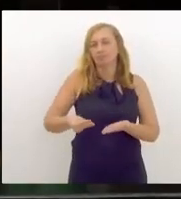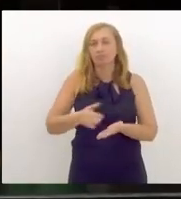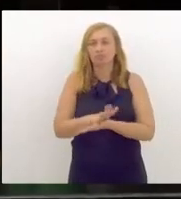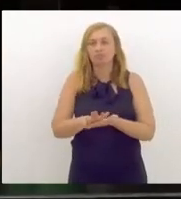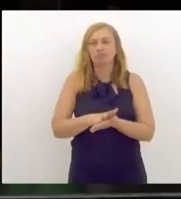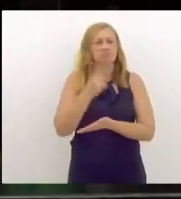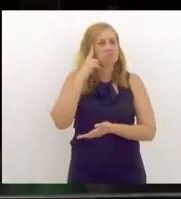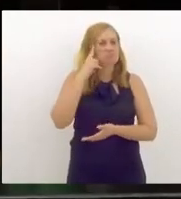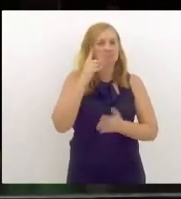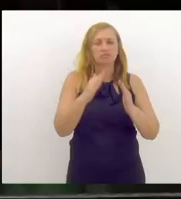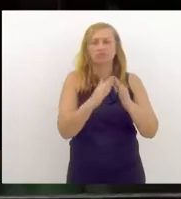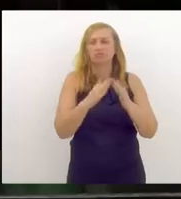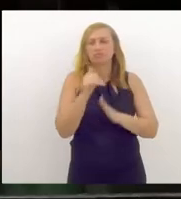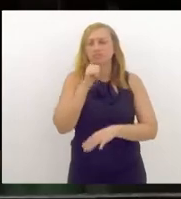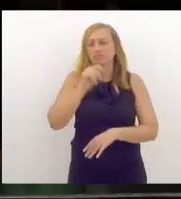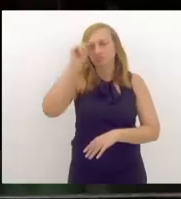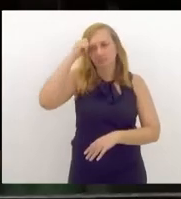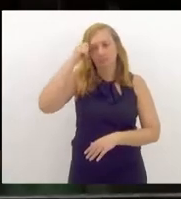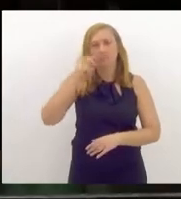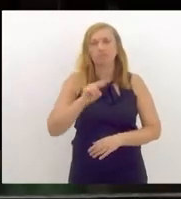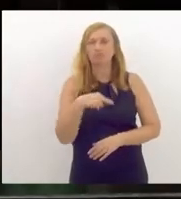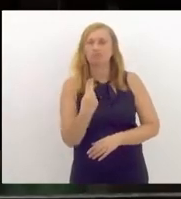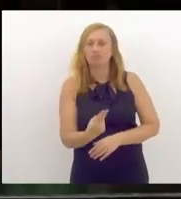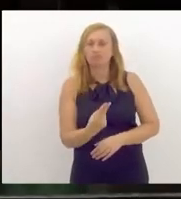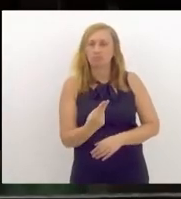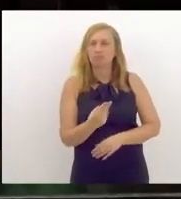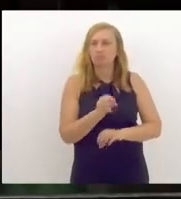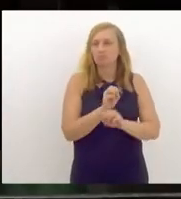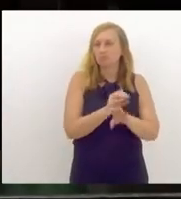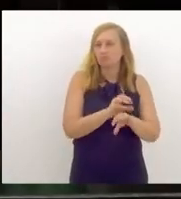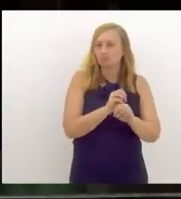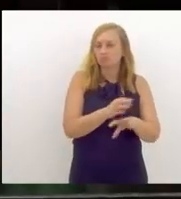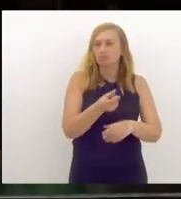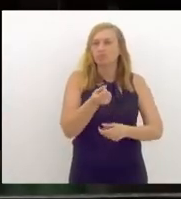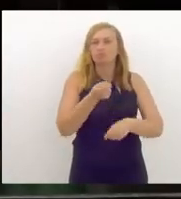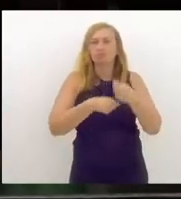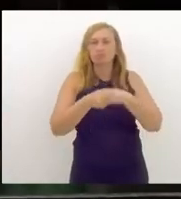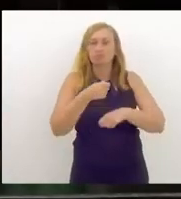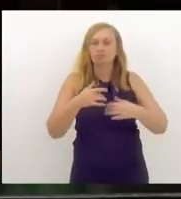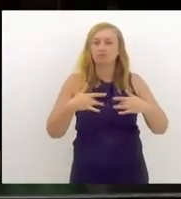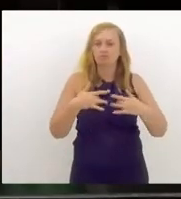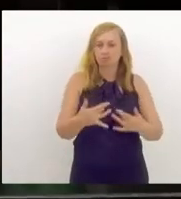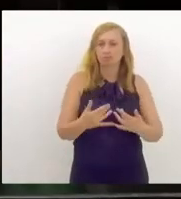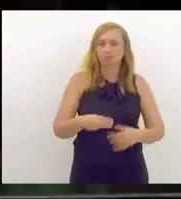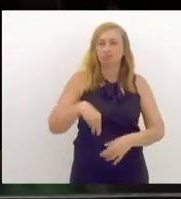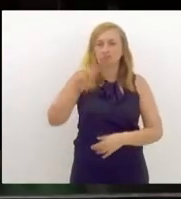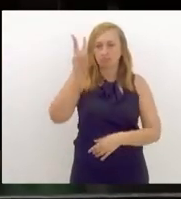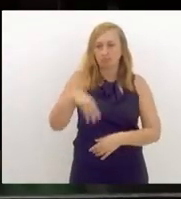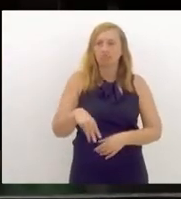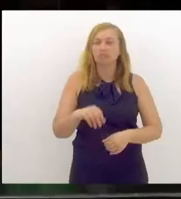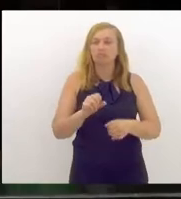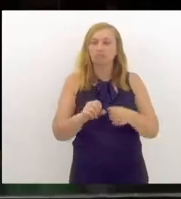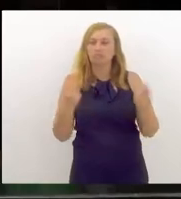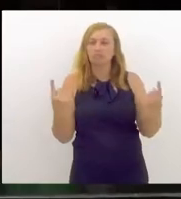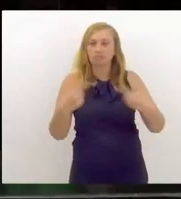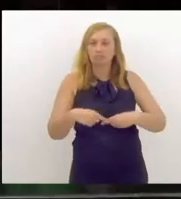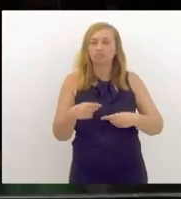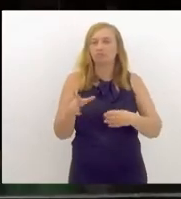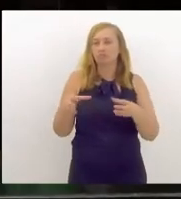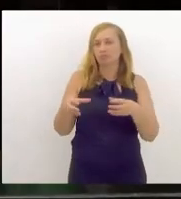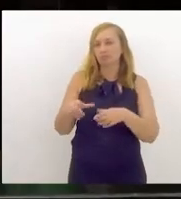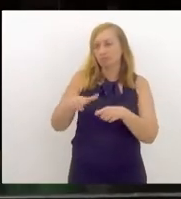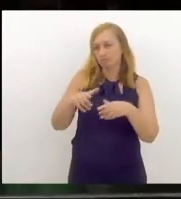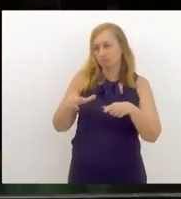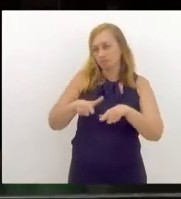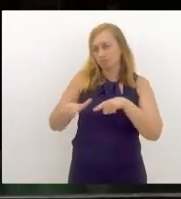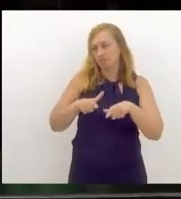pensamento de moradia para as mulheres negras ou então de educação economia solidária e quem fez essa disputa foi esse mandato aqui